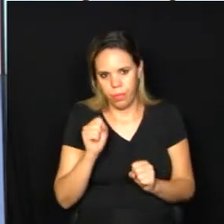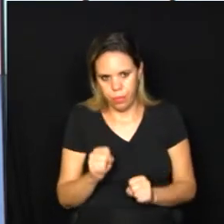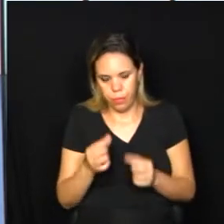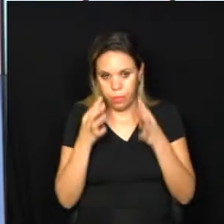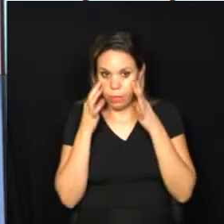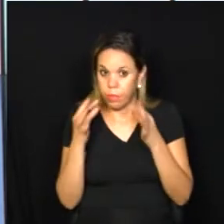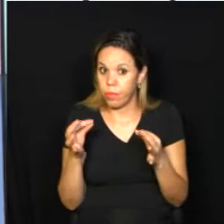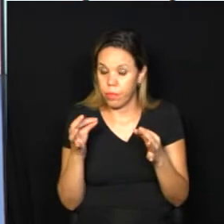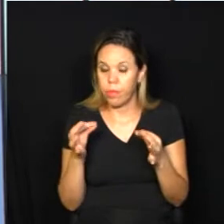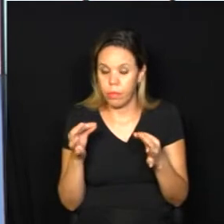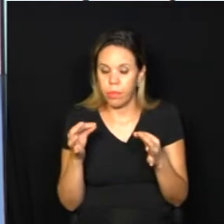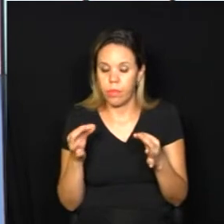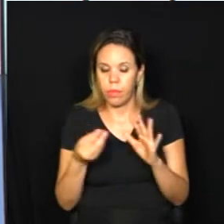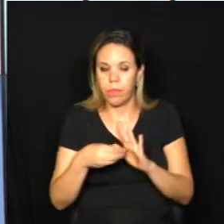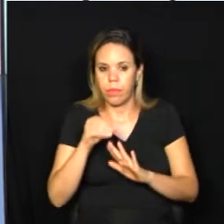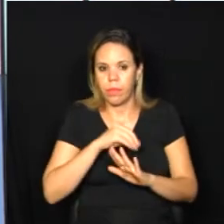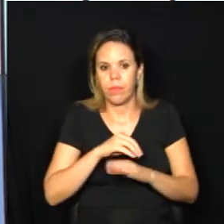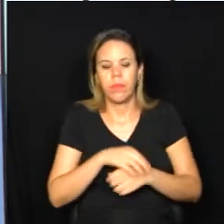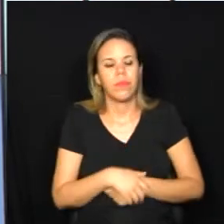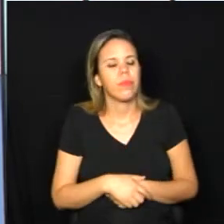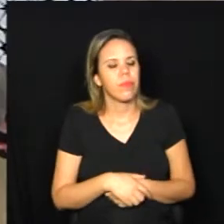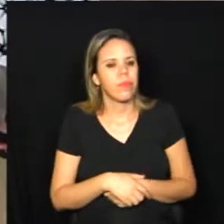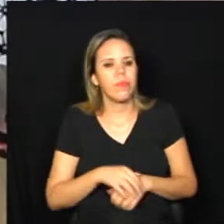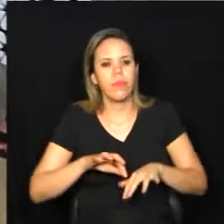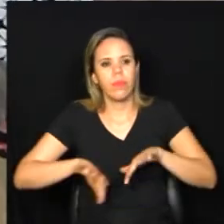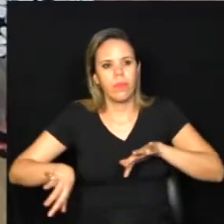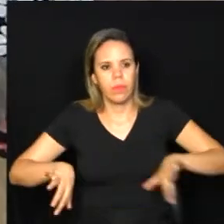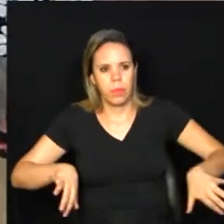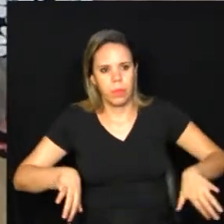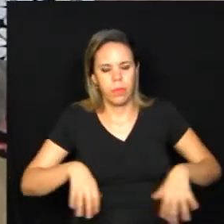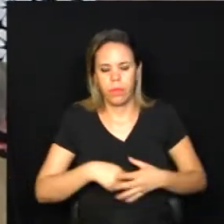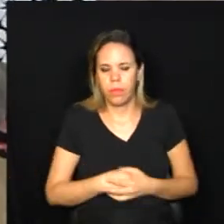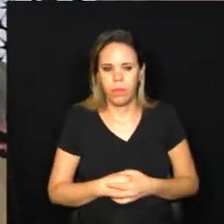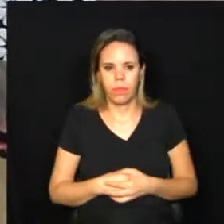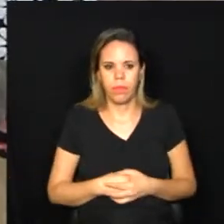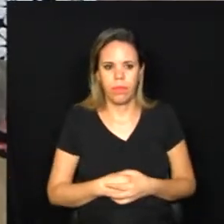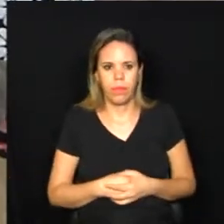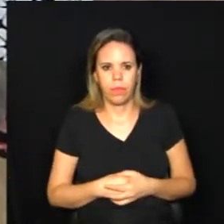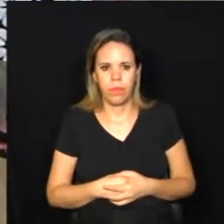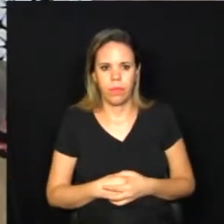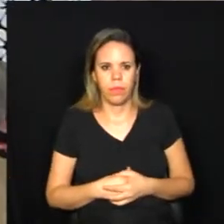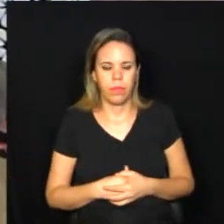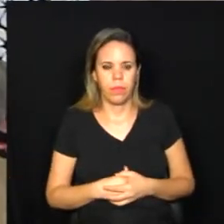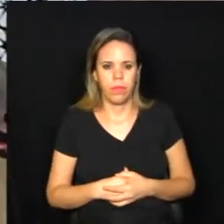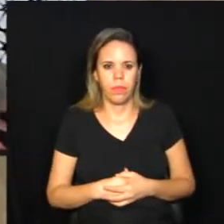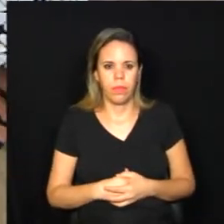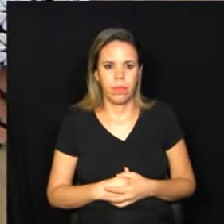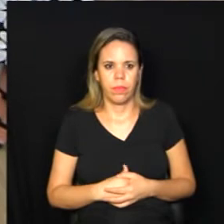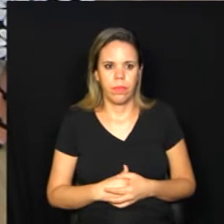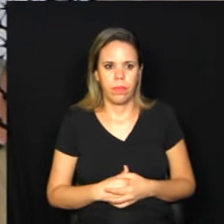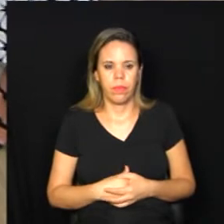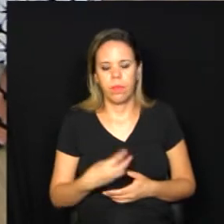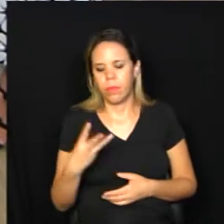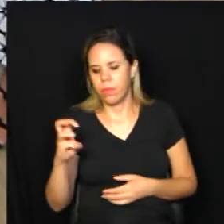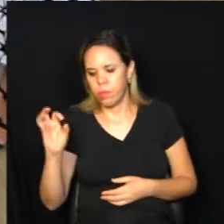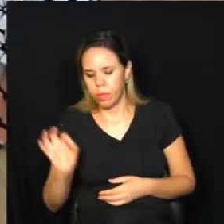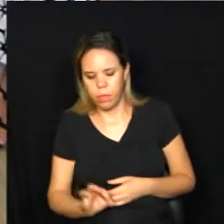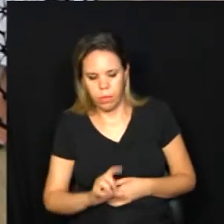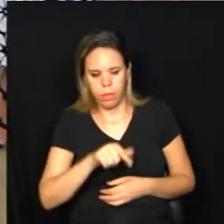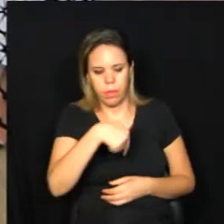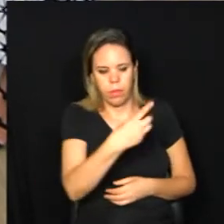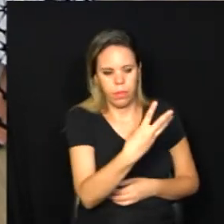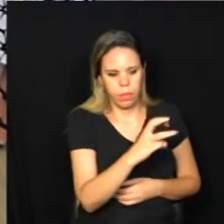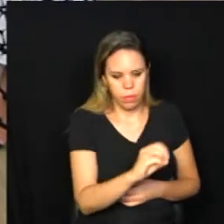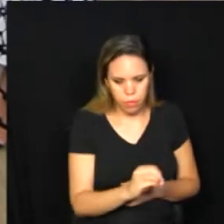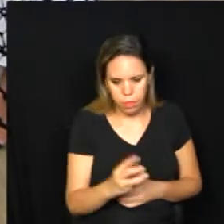fique atento a esse calendário. Aí a divisão, então, né, em porcentagens. Primeiro vai 35%, depois mais 35%,